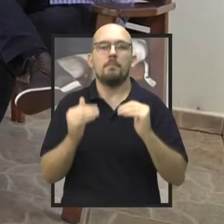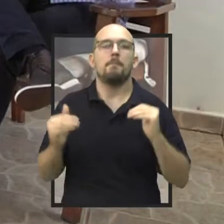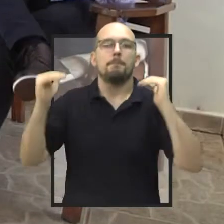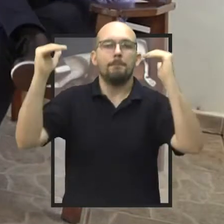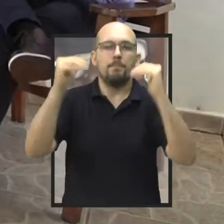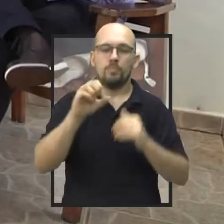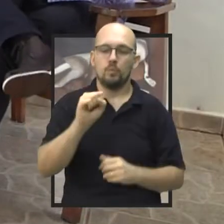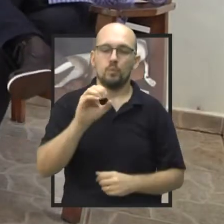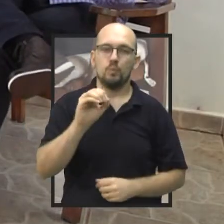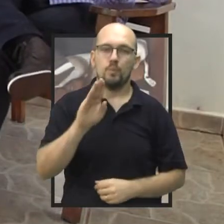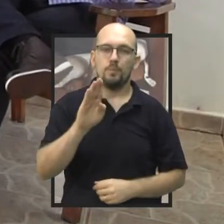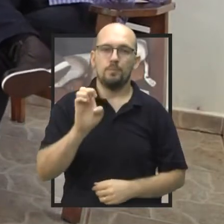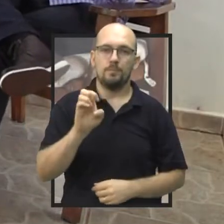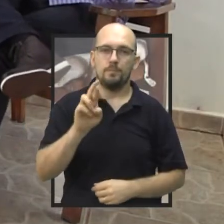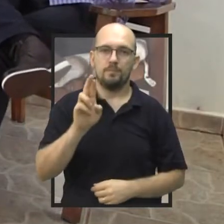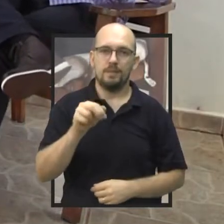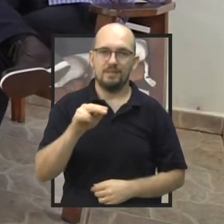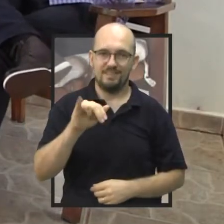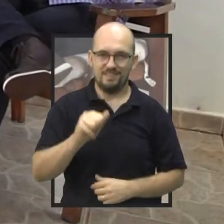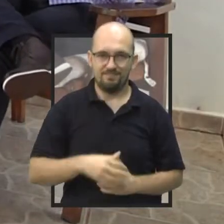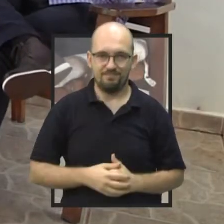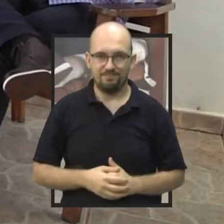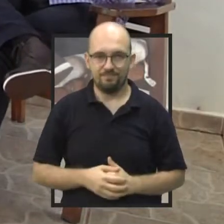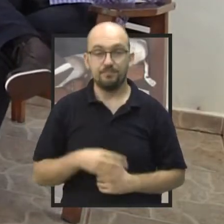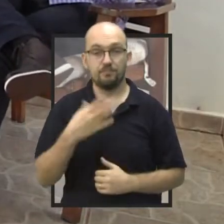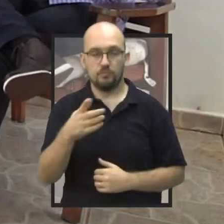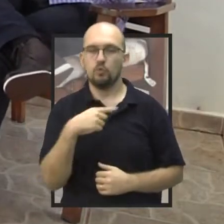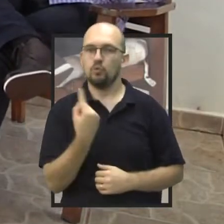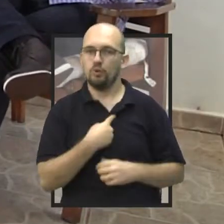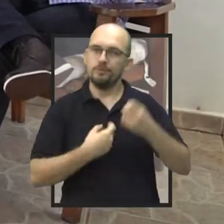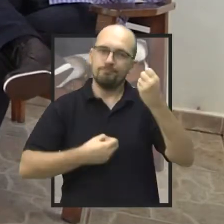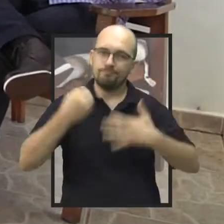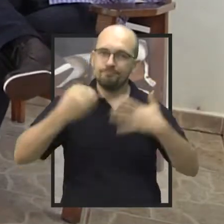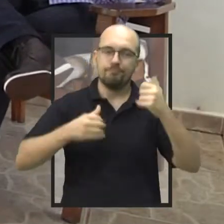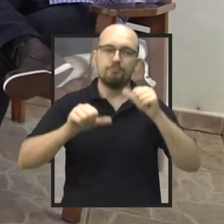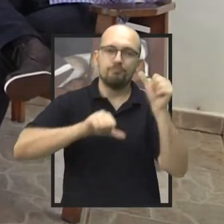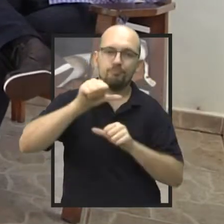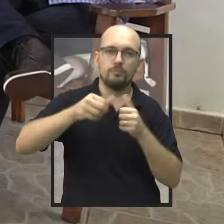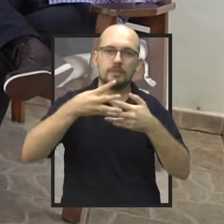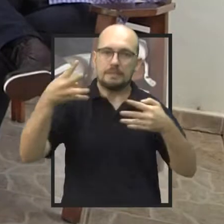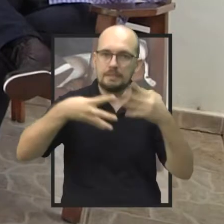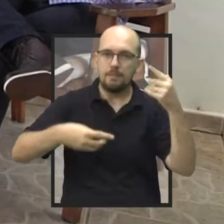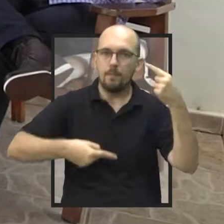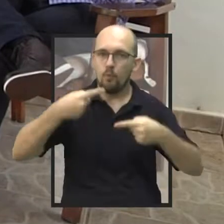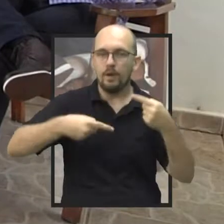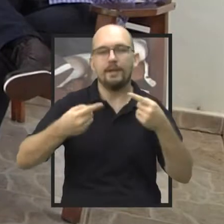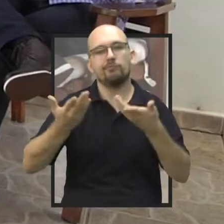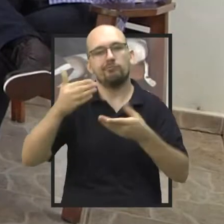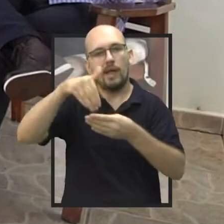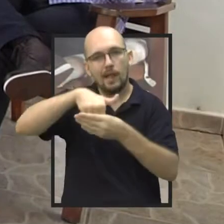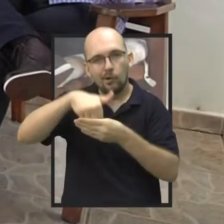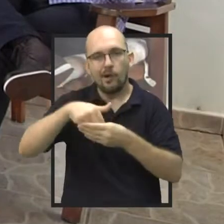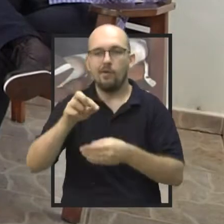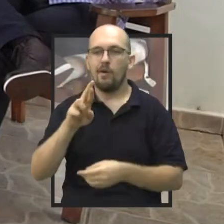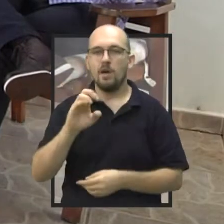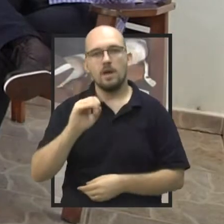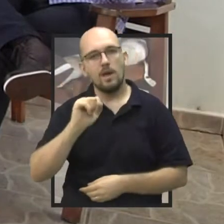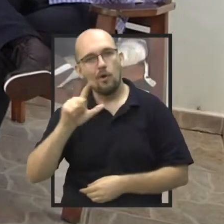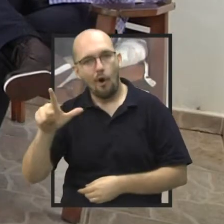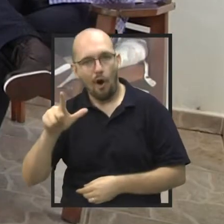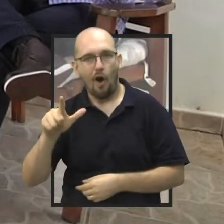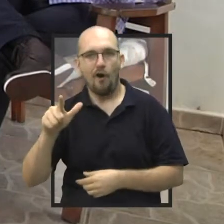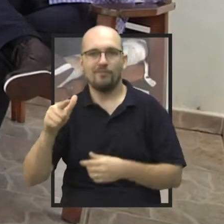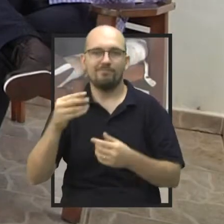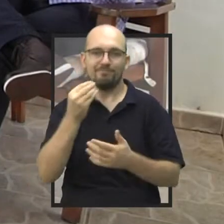nós falamos aí da mudança do sistema político, do sistema eleitoral, da participação popular, do recall, da chance